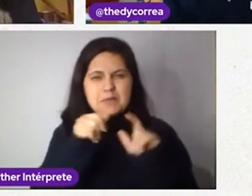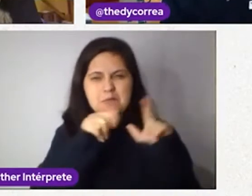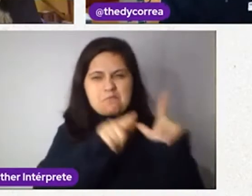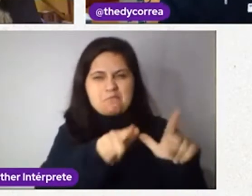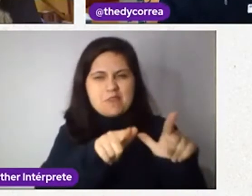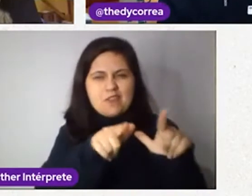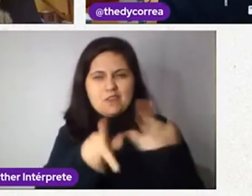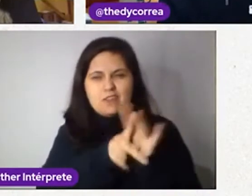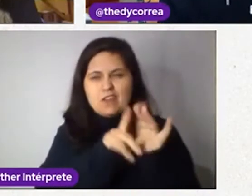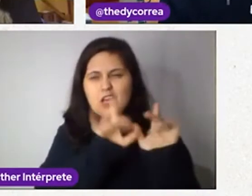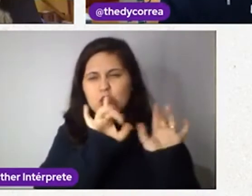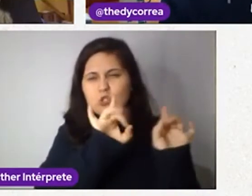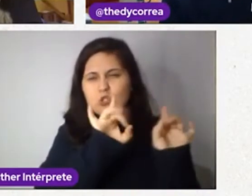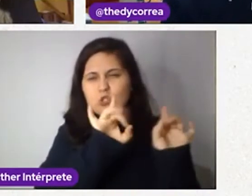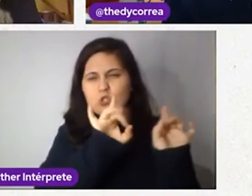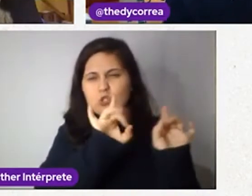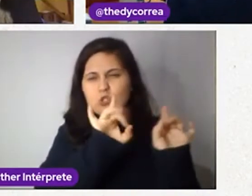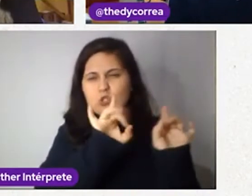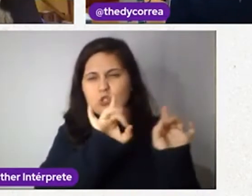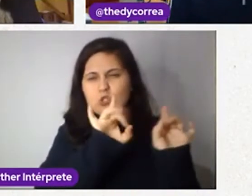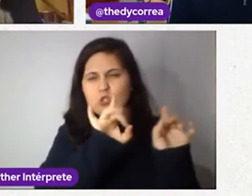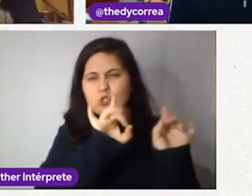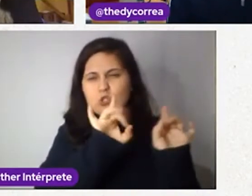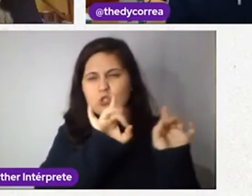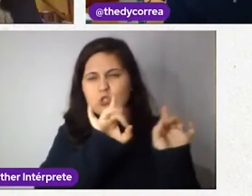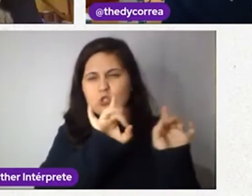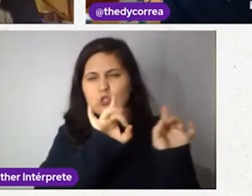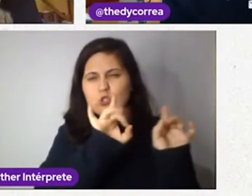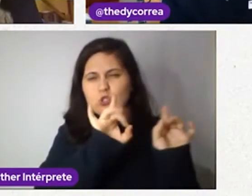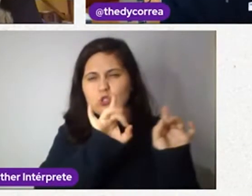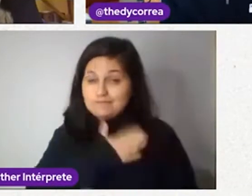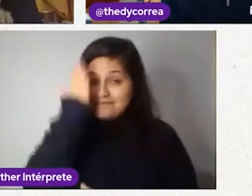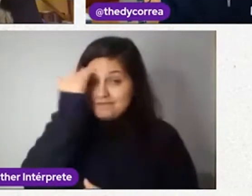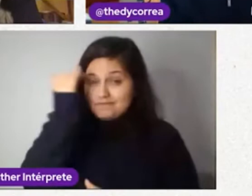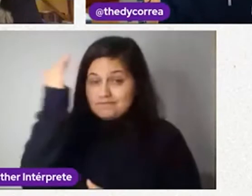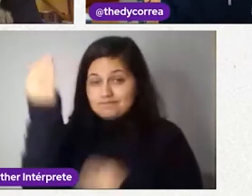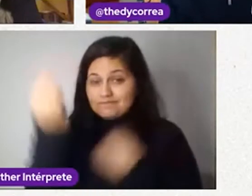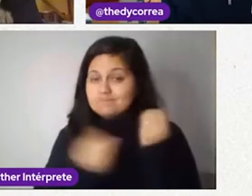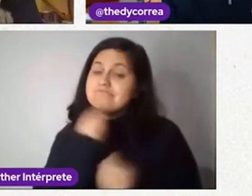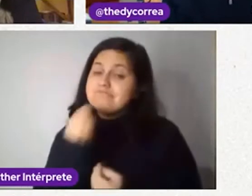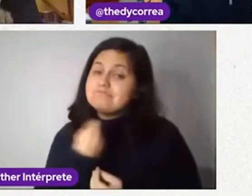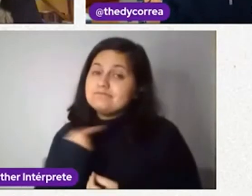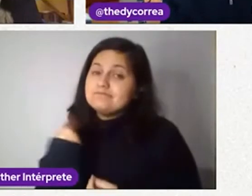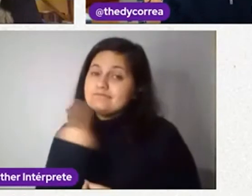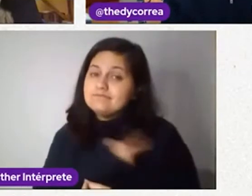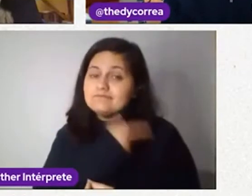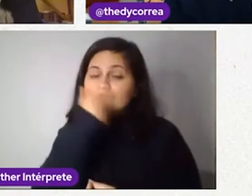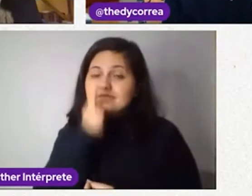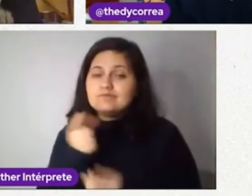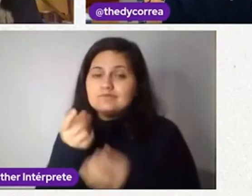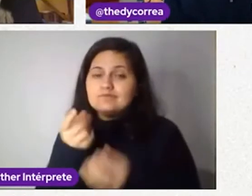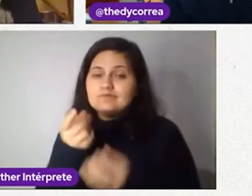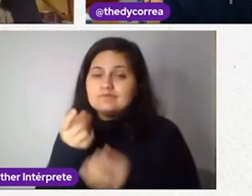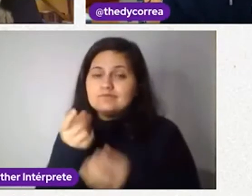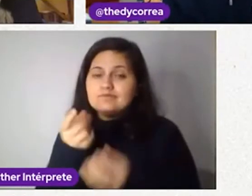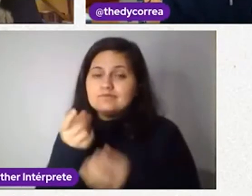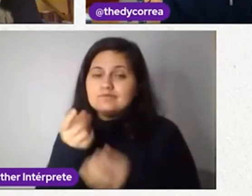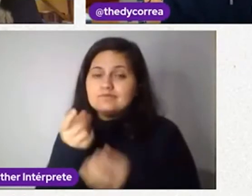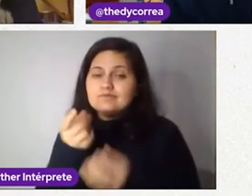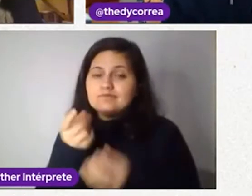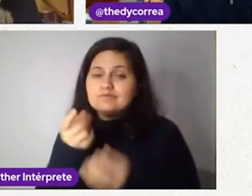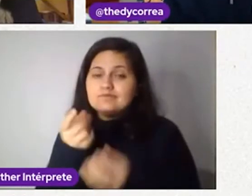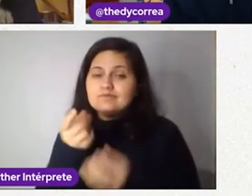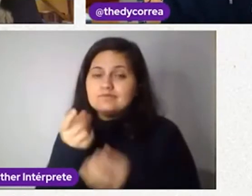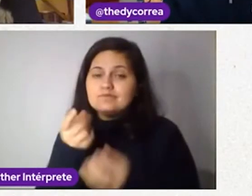paradas. Não, isso é bom. Mas para mim o sucesso é quando a gente consegue trazer para as pessoas esse tipo de coisa